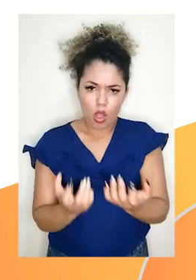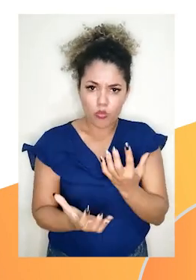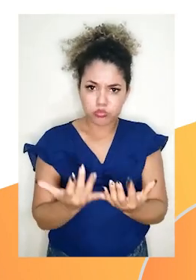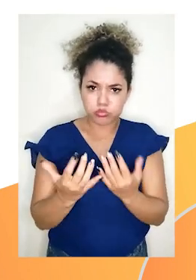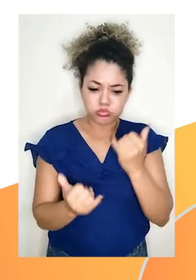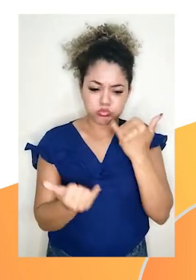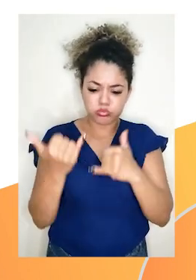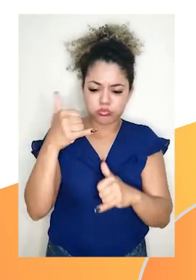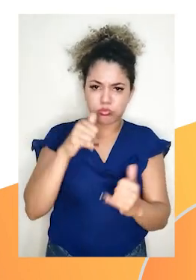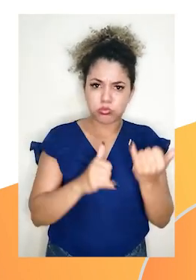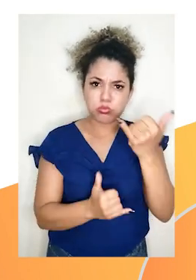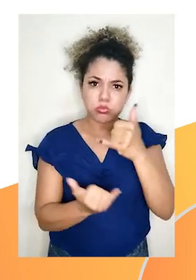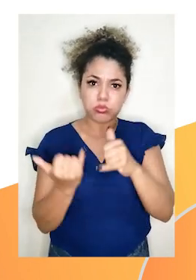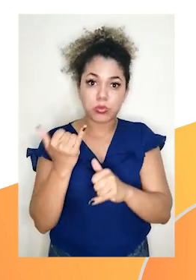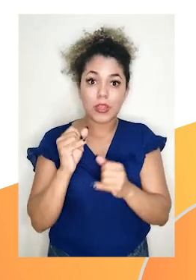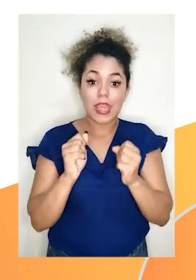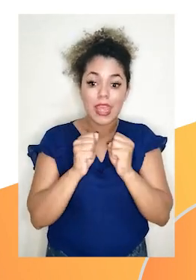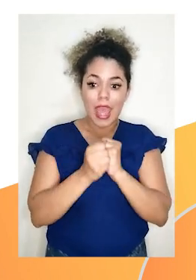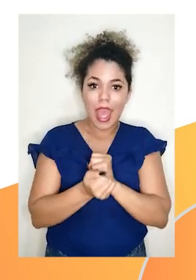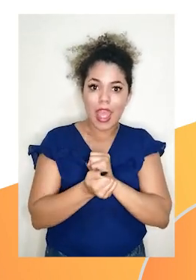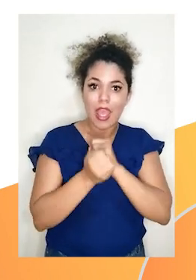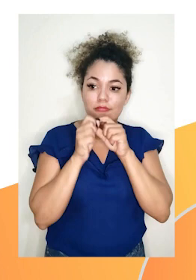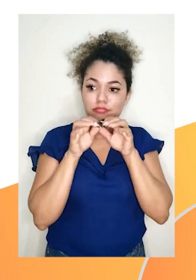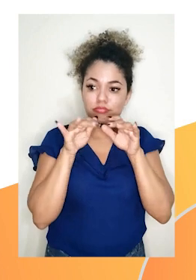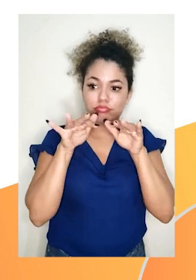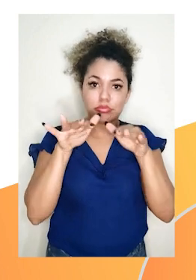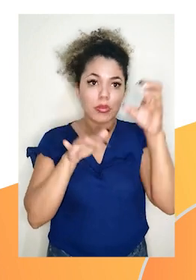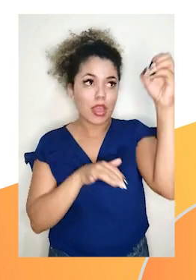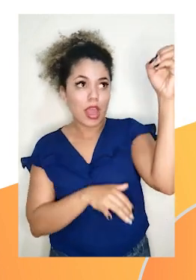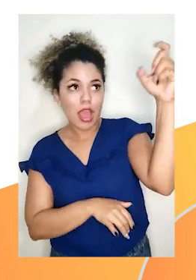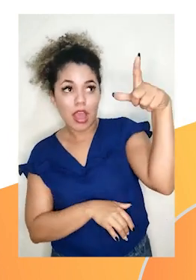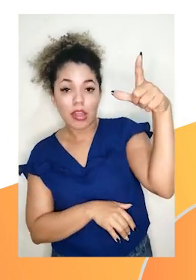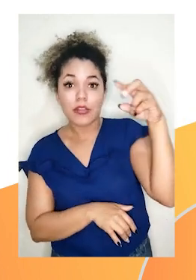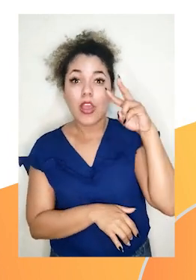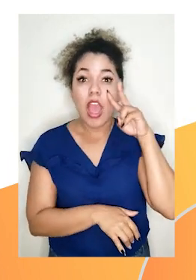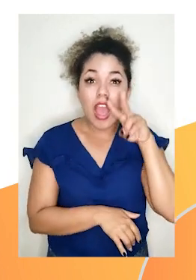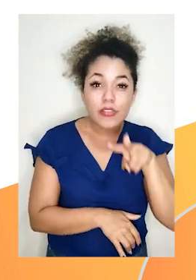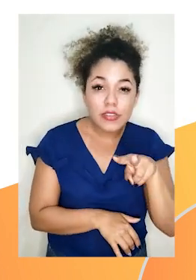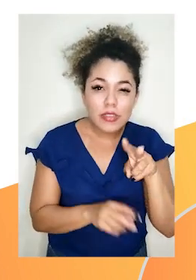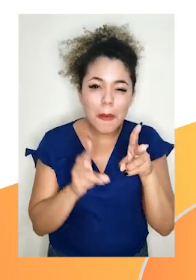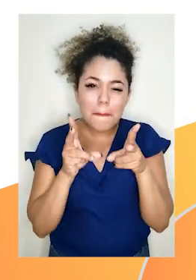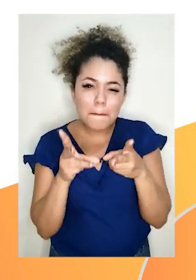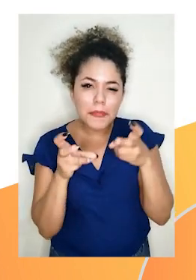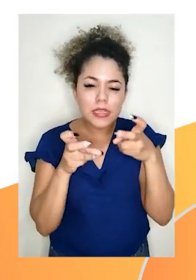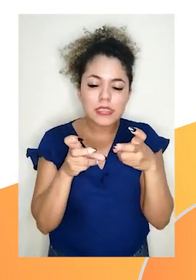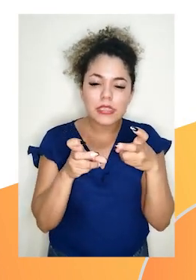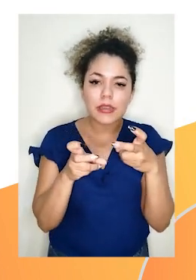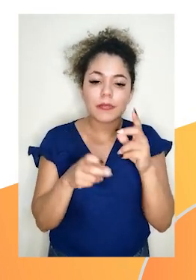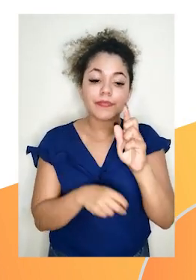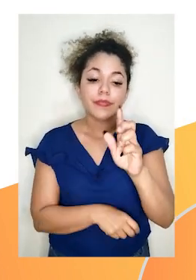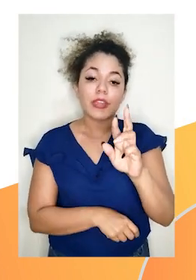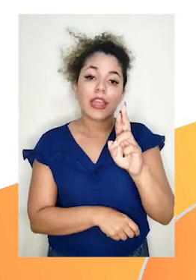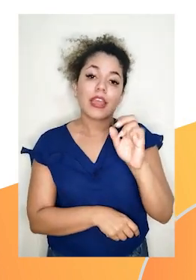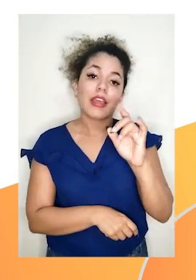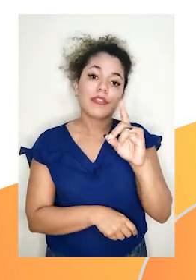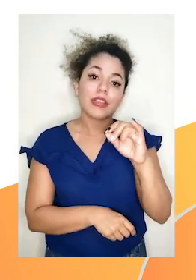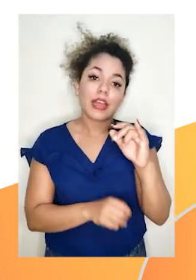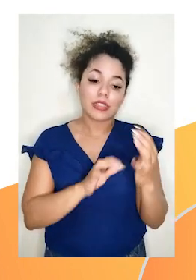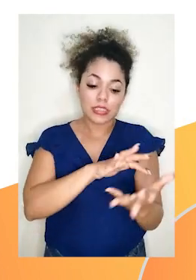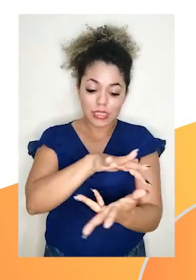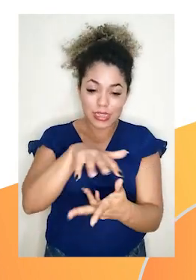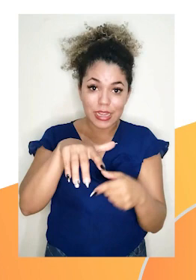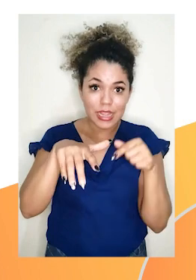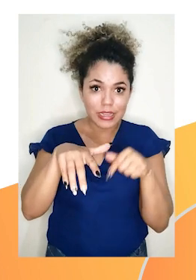combustível é responsável pela emissão da luz. Consequentemente, você pode ter, observando pela gravitação da Terra, esse tempo de